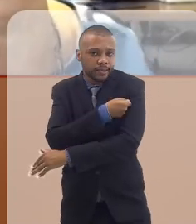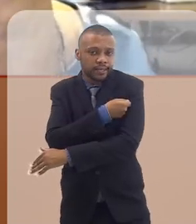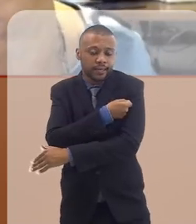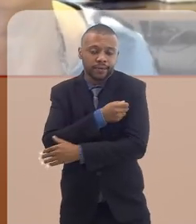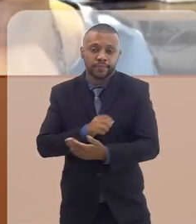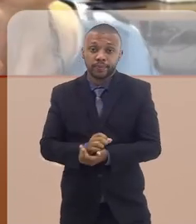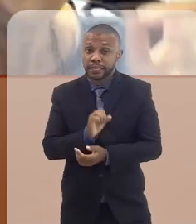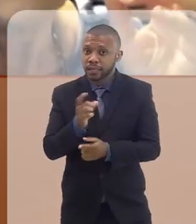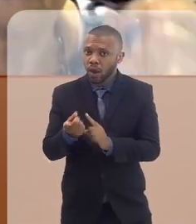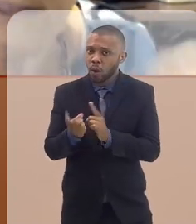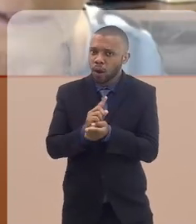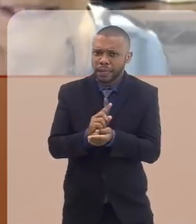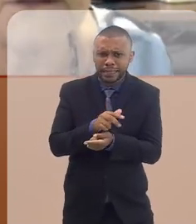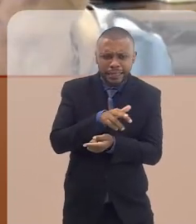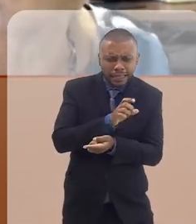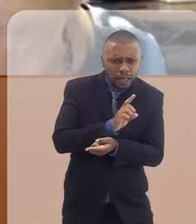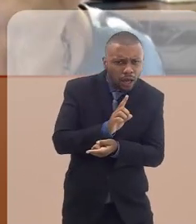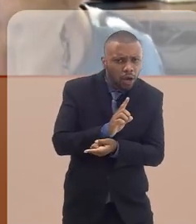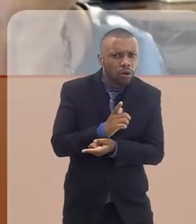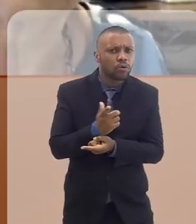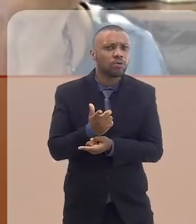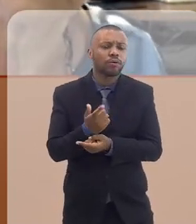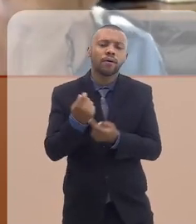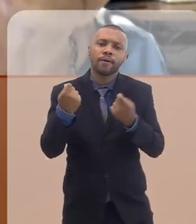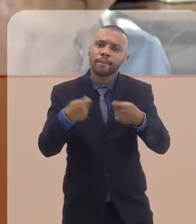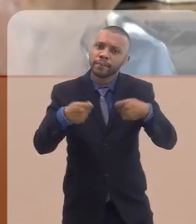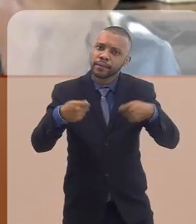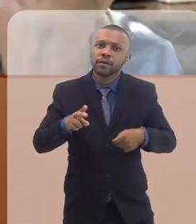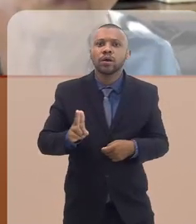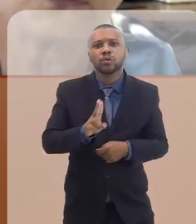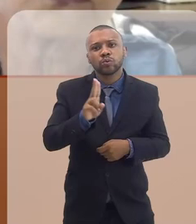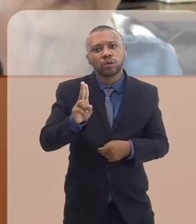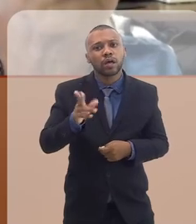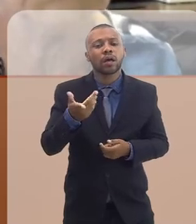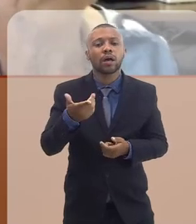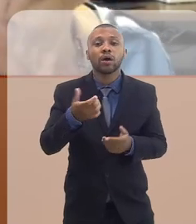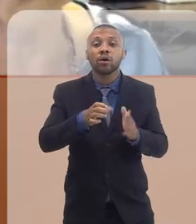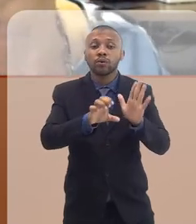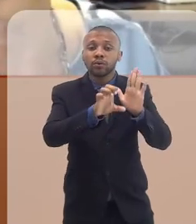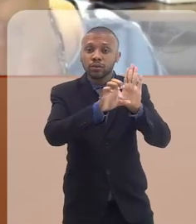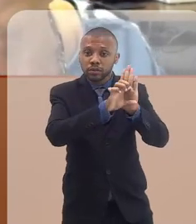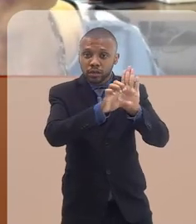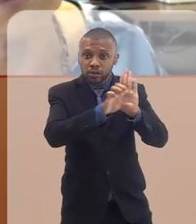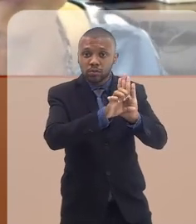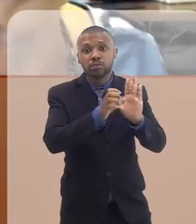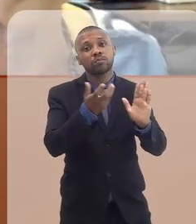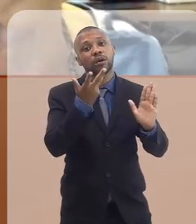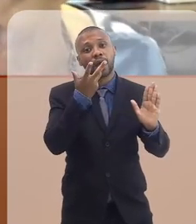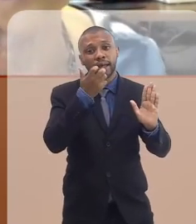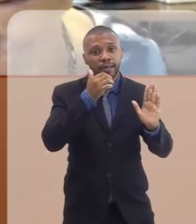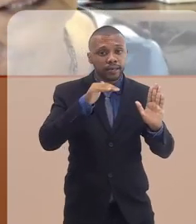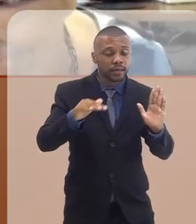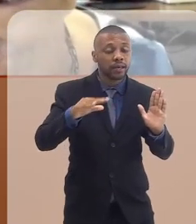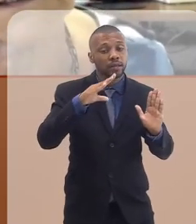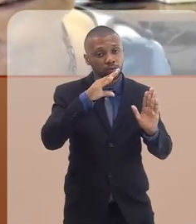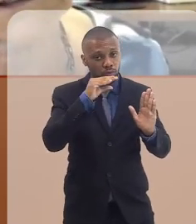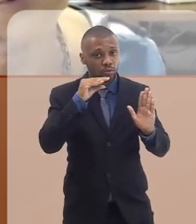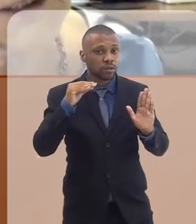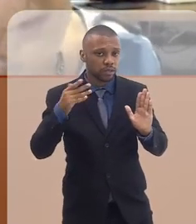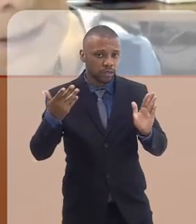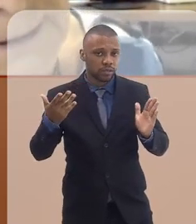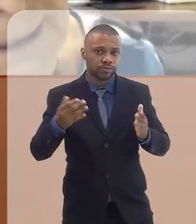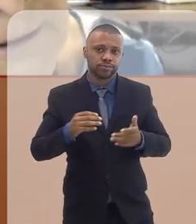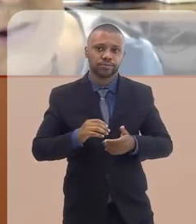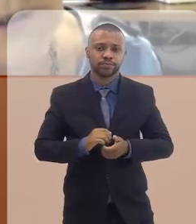para vacinar. Se não, eu vejo que tem que se fazer uso do estatuto da criança